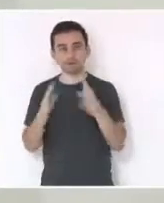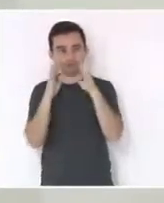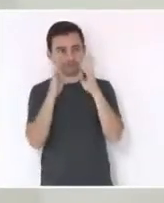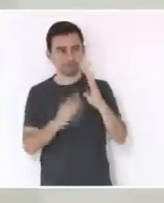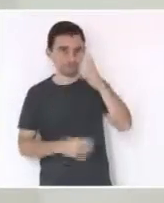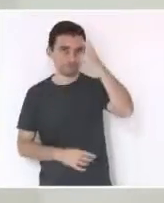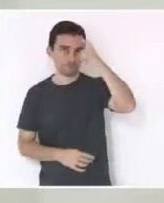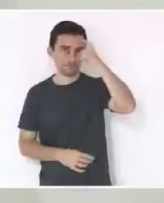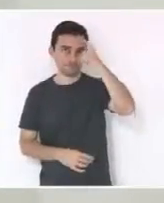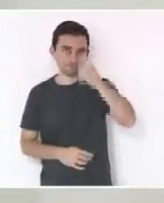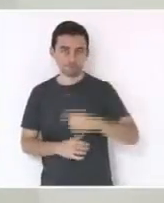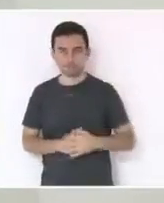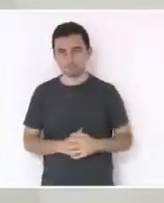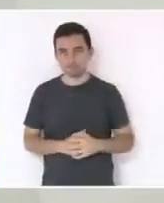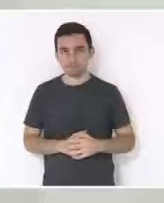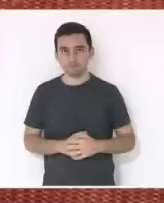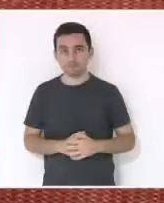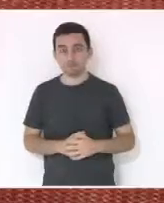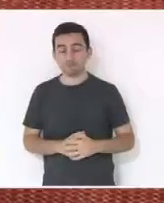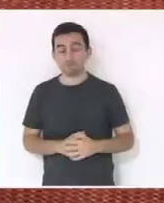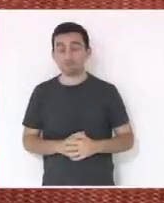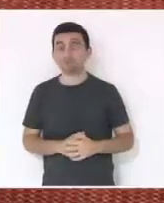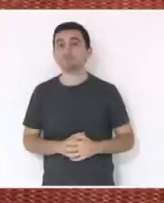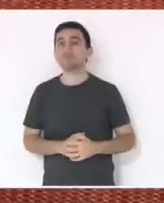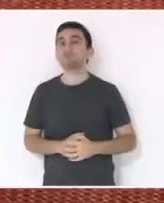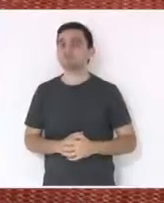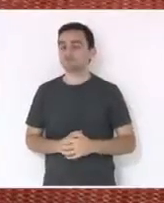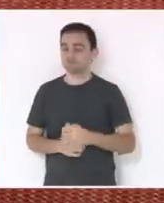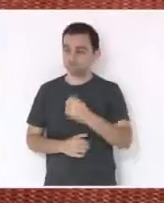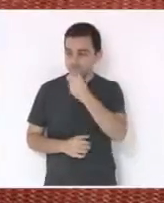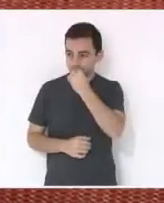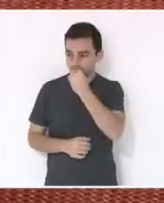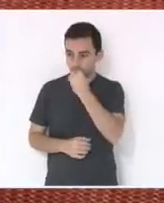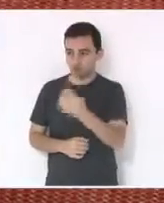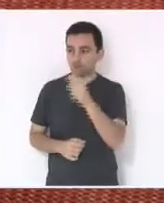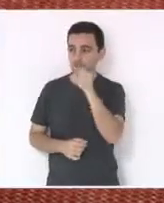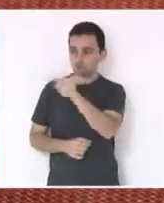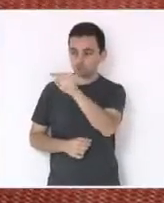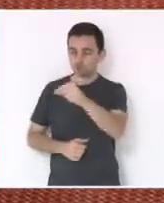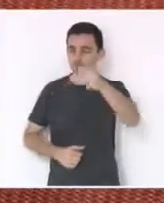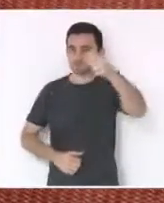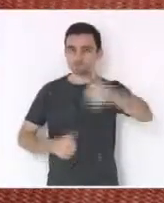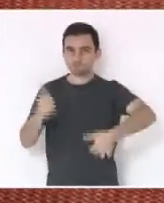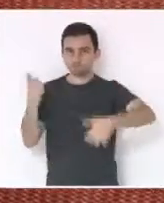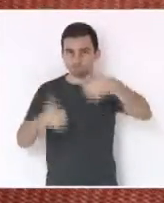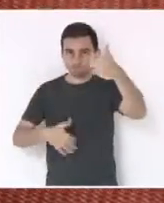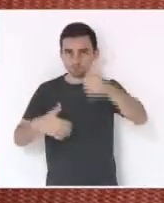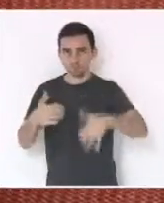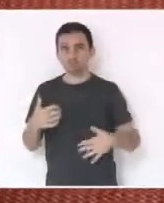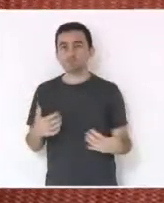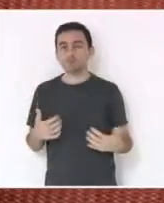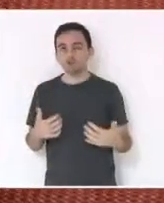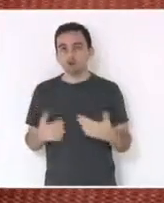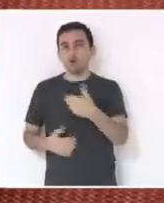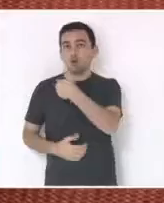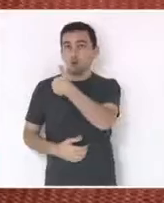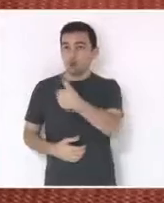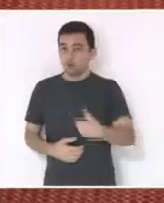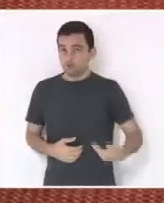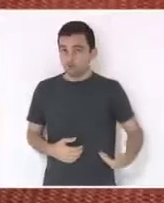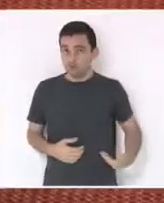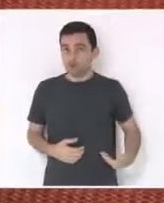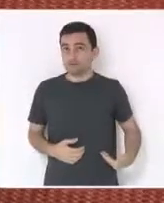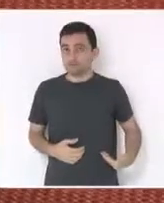deputado darci muito pertinente à sua colocação aliás é o governo ele aparece perante a